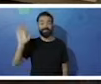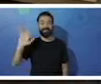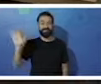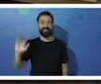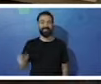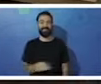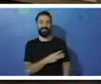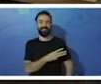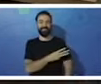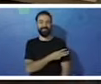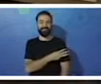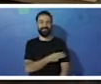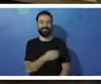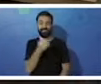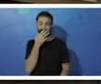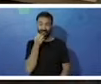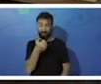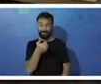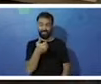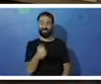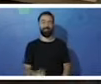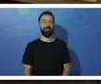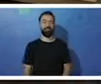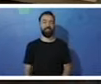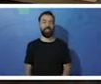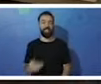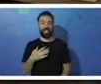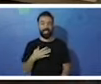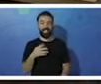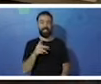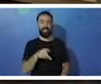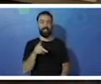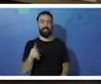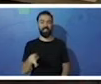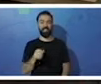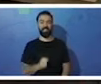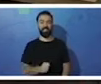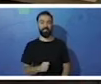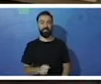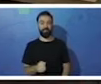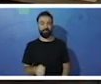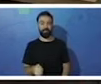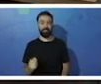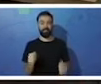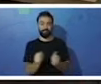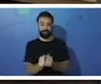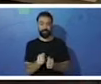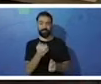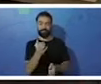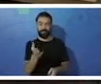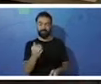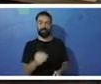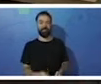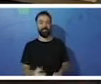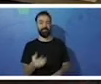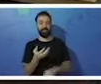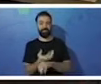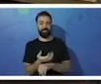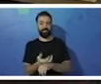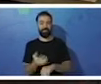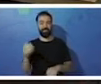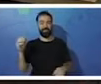Olá, terceiro ano, tudo bem com vocês? Eu sou a professora Roberta, estou com vocês para mais uma aula de